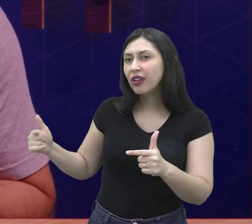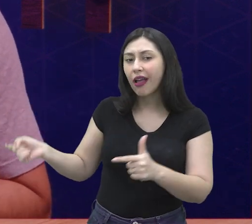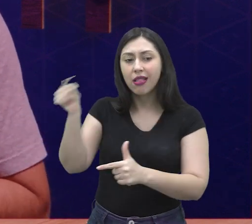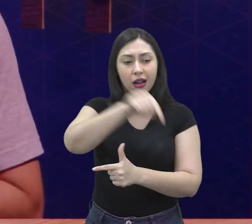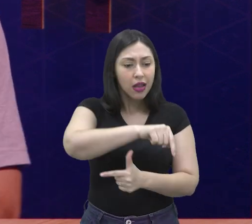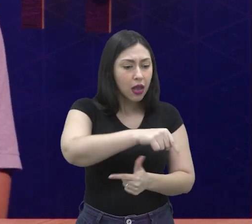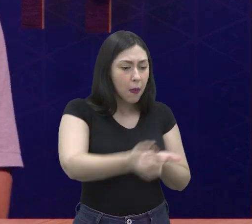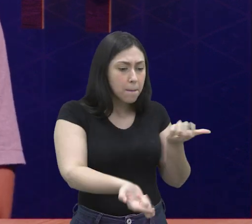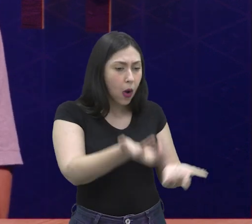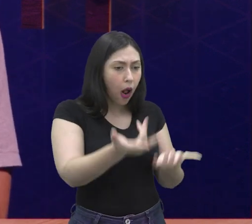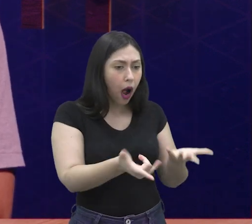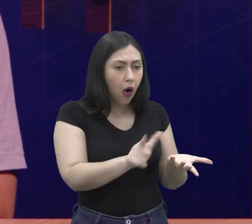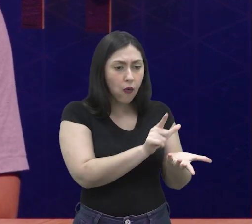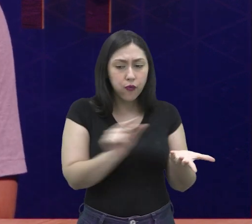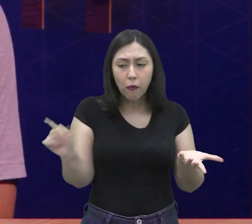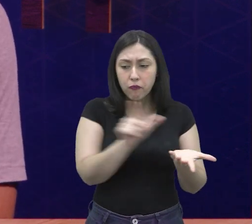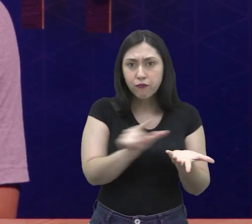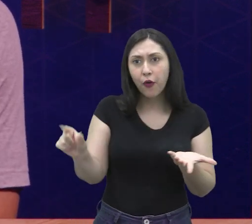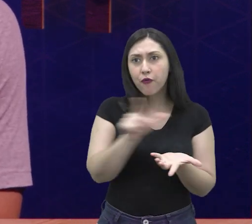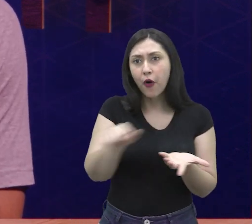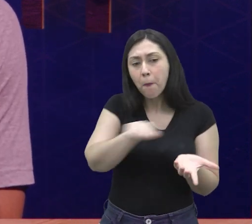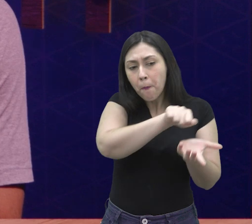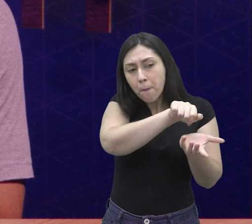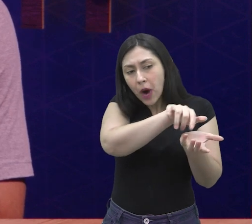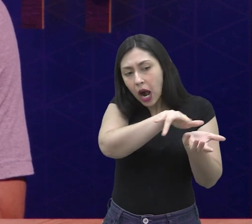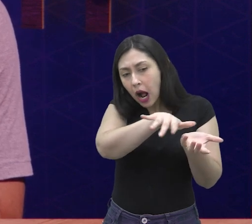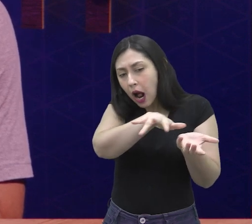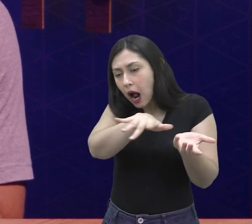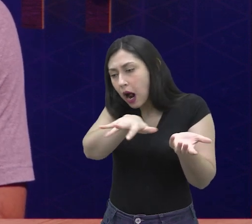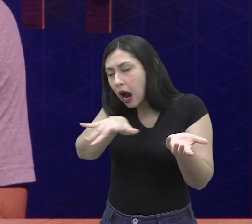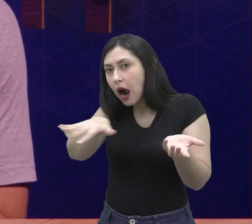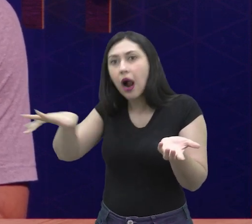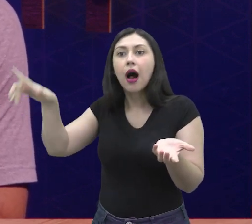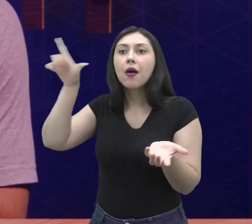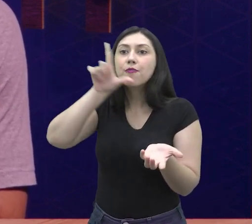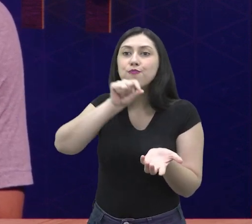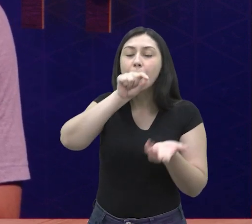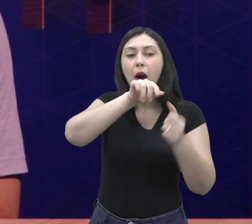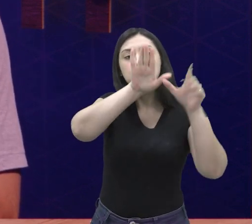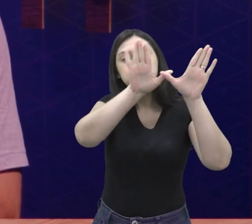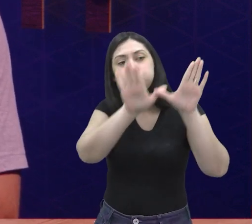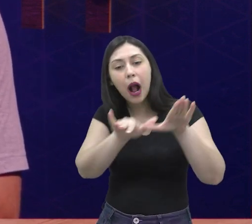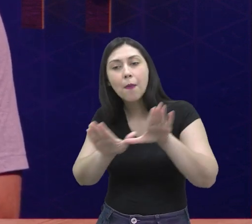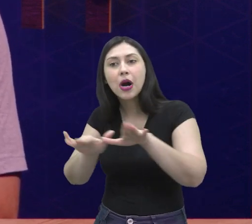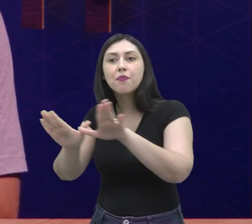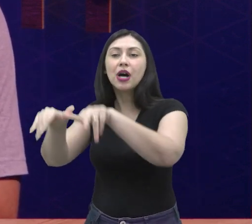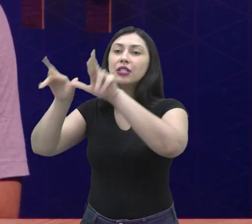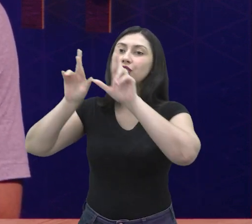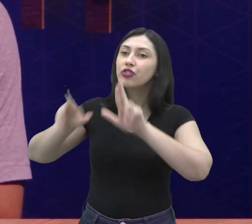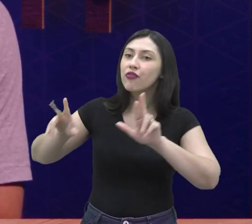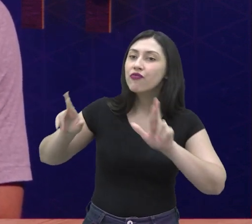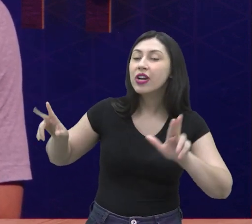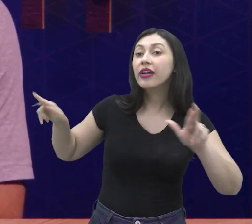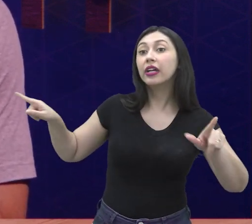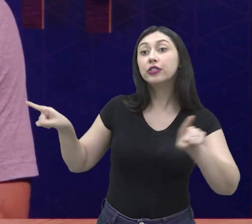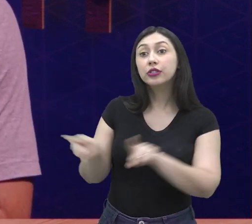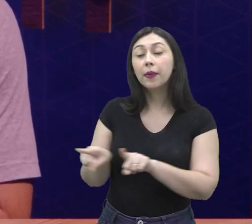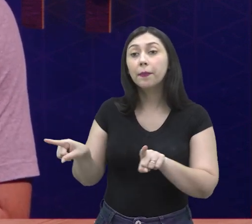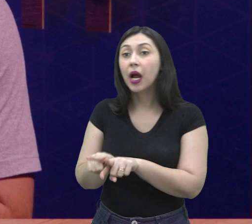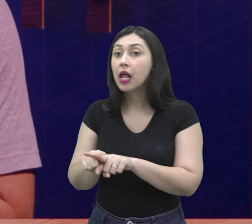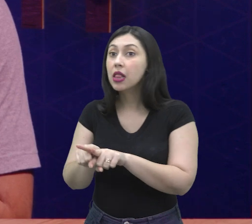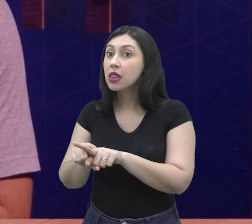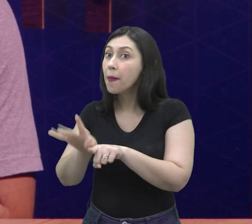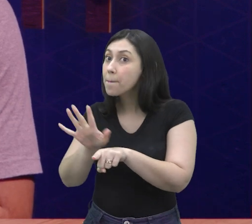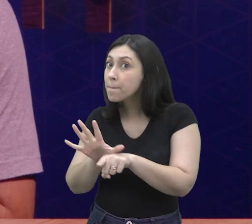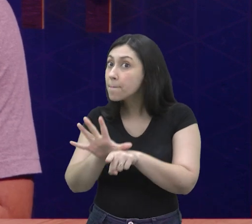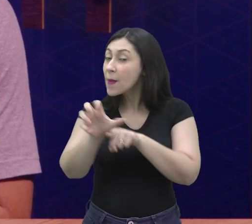esses animais migram, e aí a gente tem espécies diferentes de pássaros, espécies diferentes de